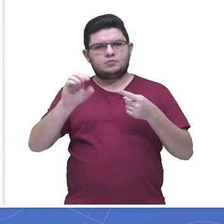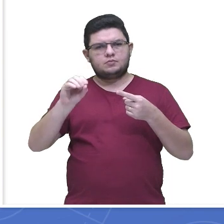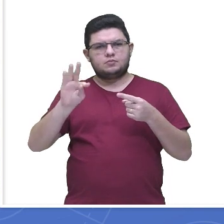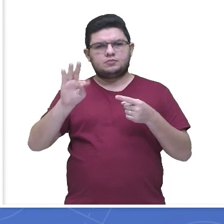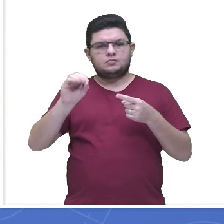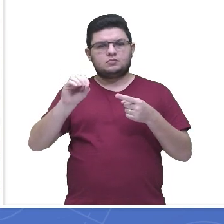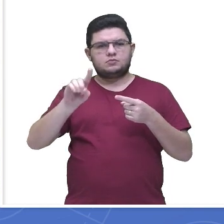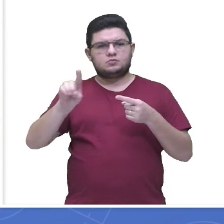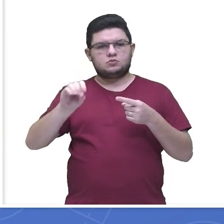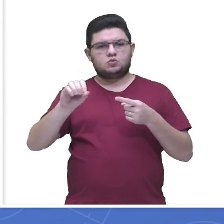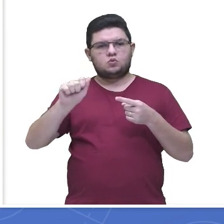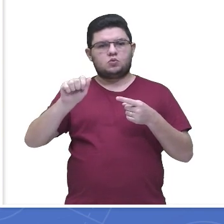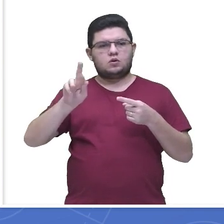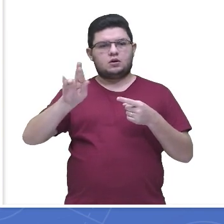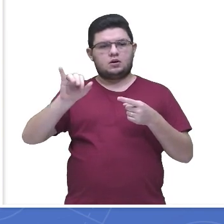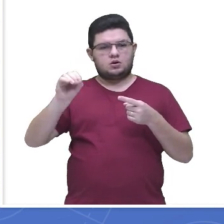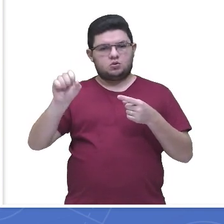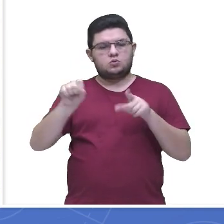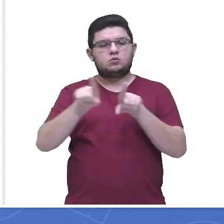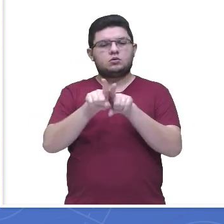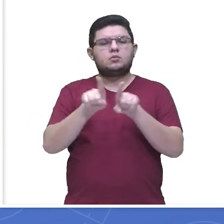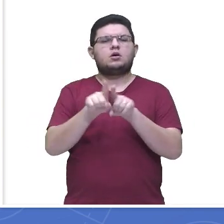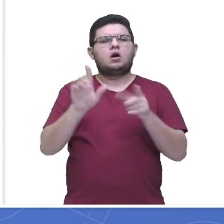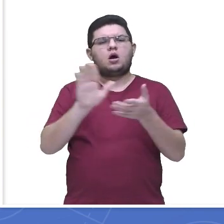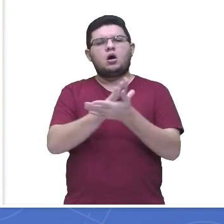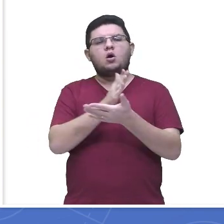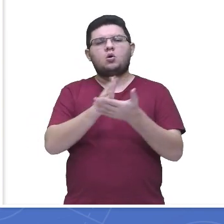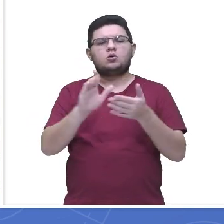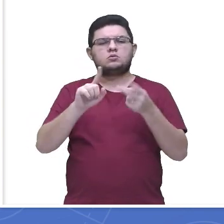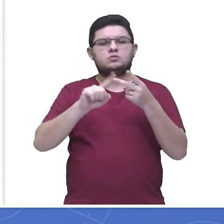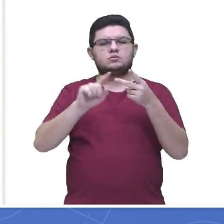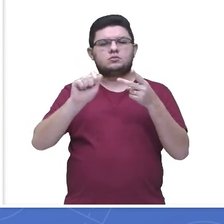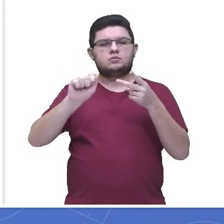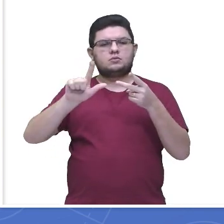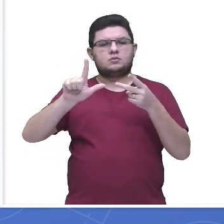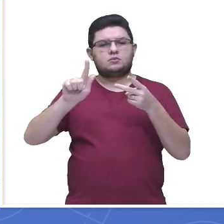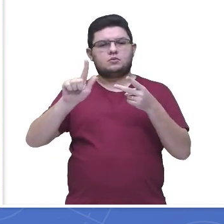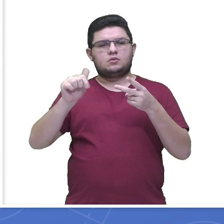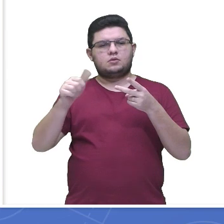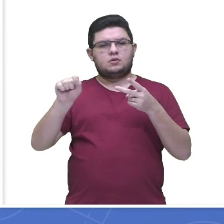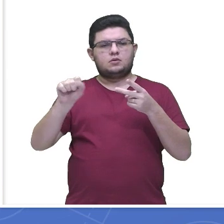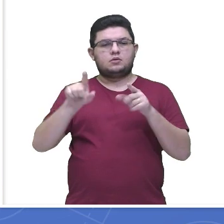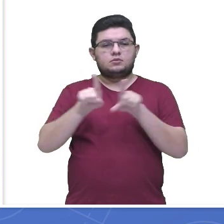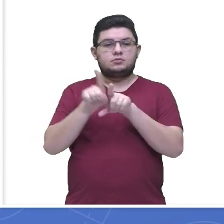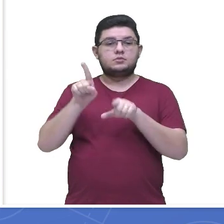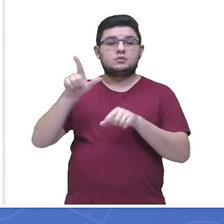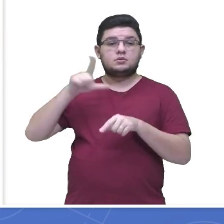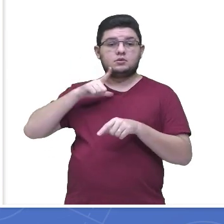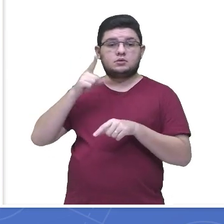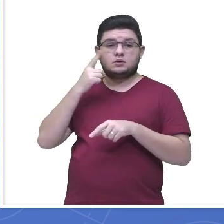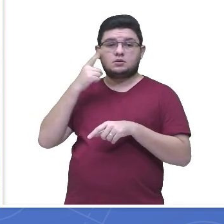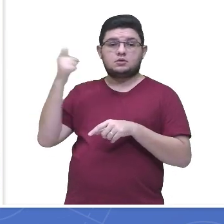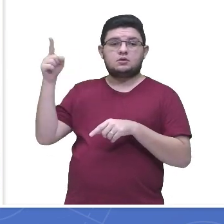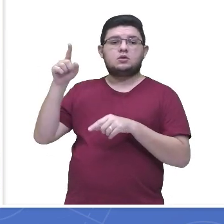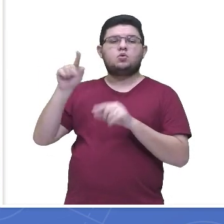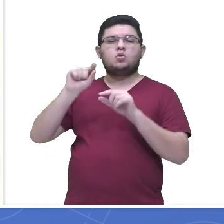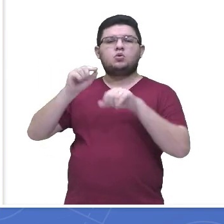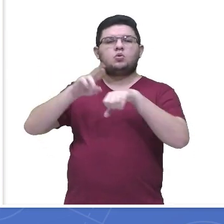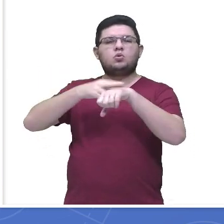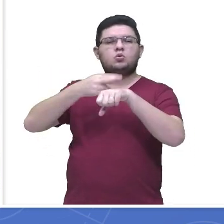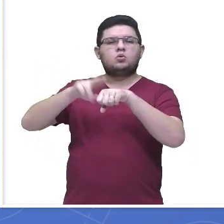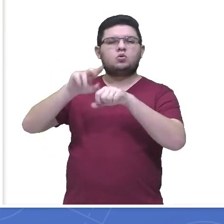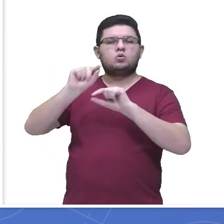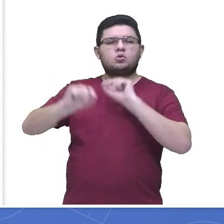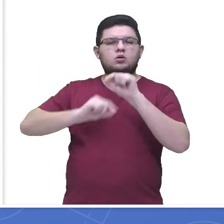observa um protozoário que é a giardia. E a giardia, ela também vai estar relacionada com